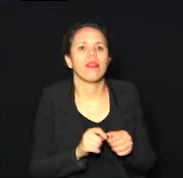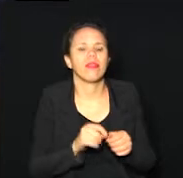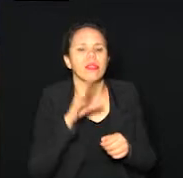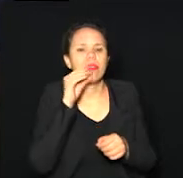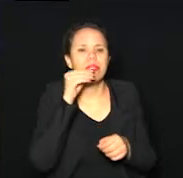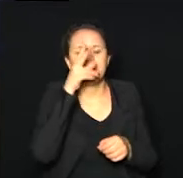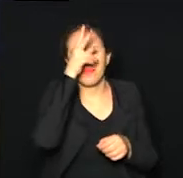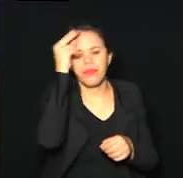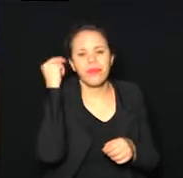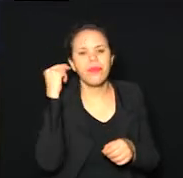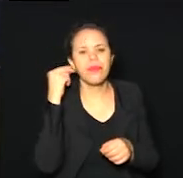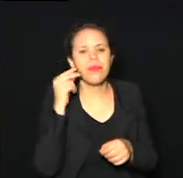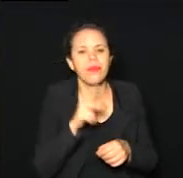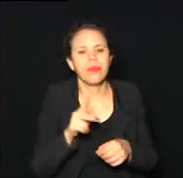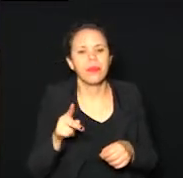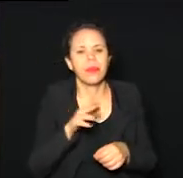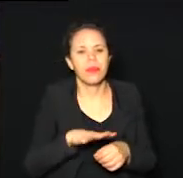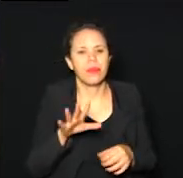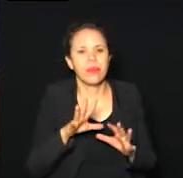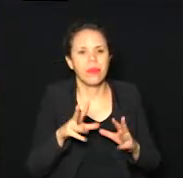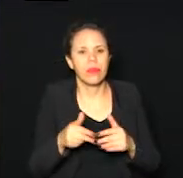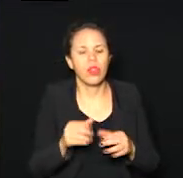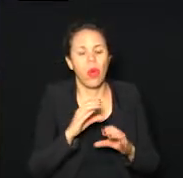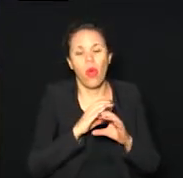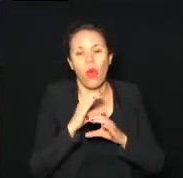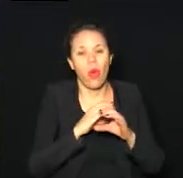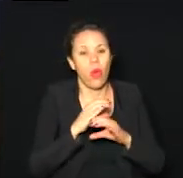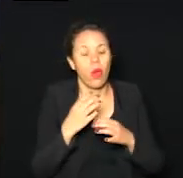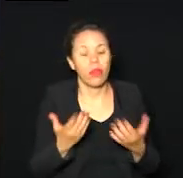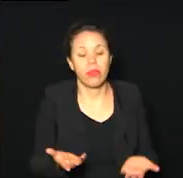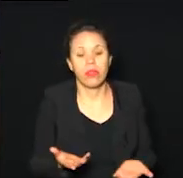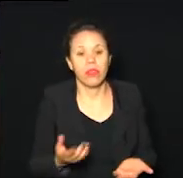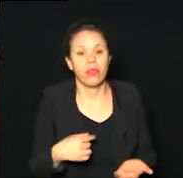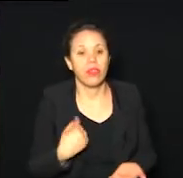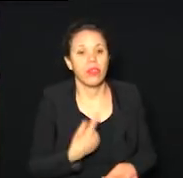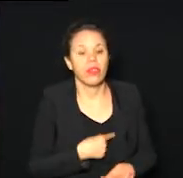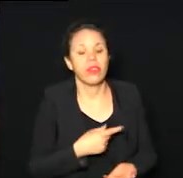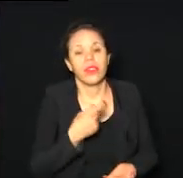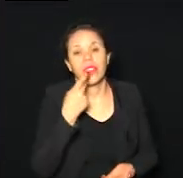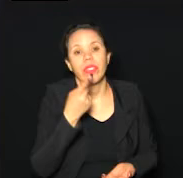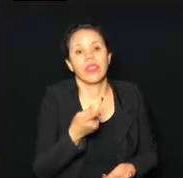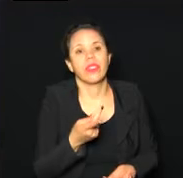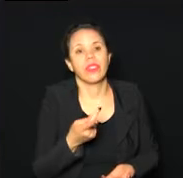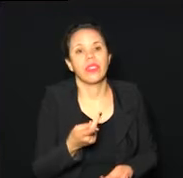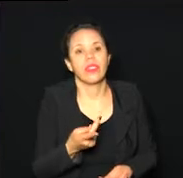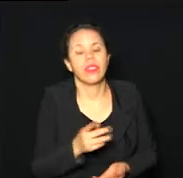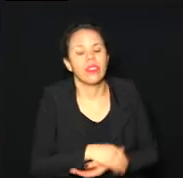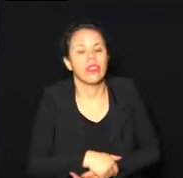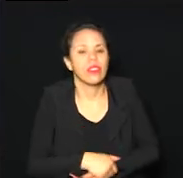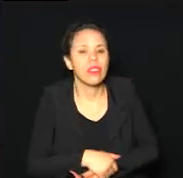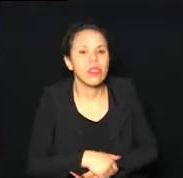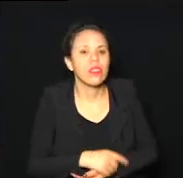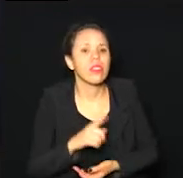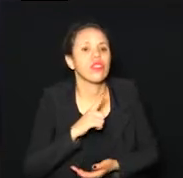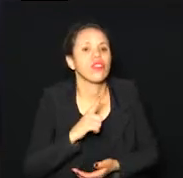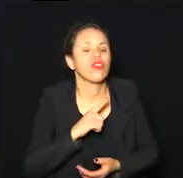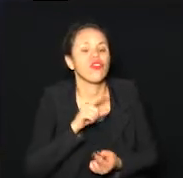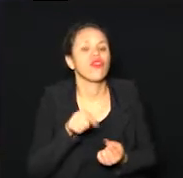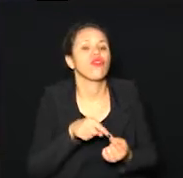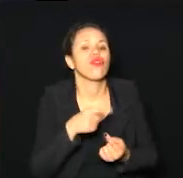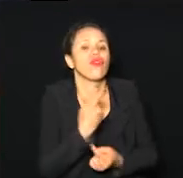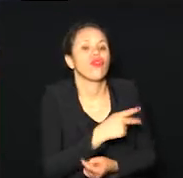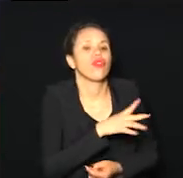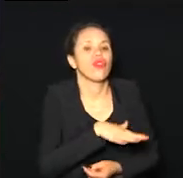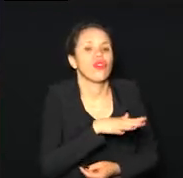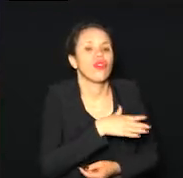servidor público, professores, todos concursados, e nós dizíamos que gestão nós tínhamos. E isso tinha outra finalidade. O